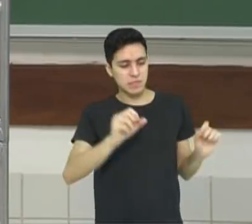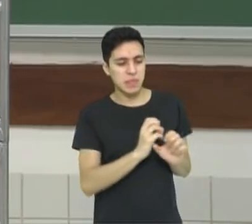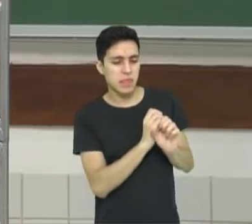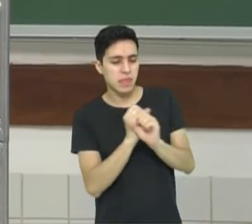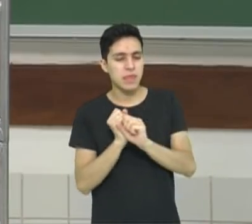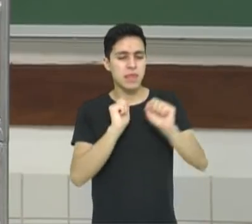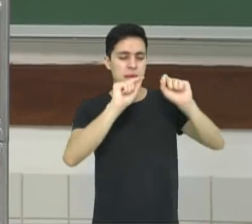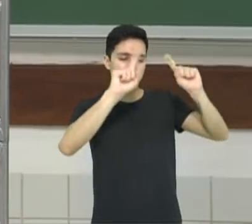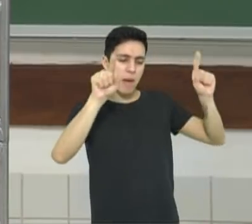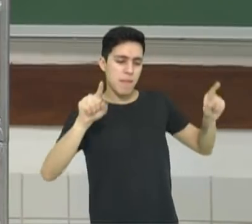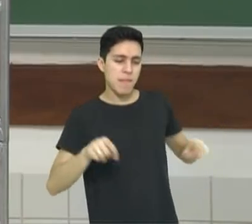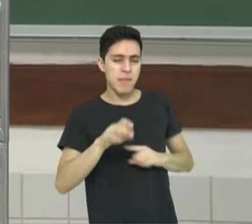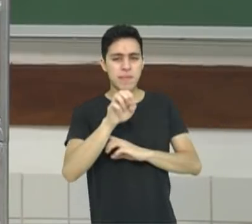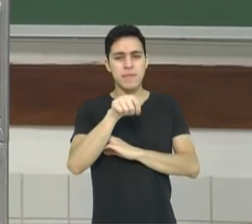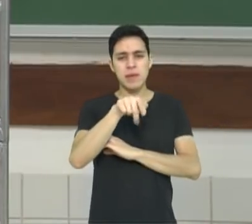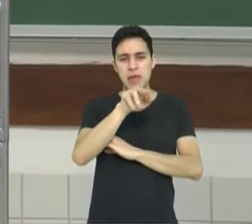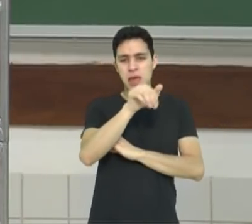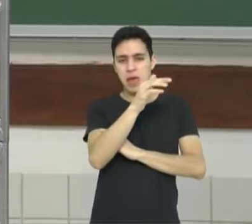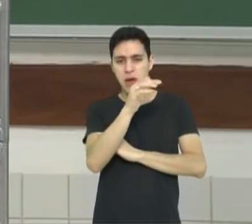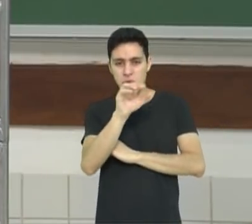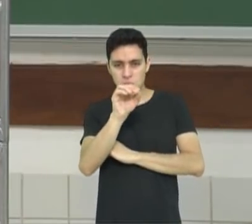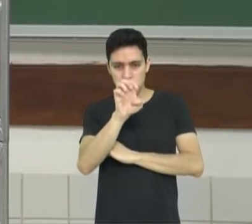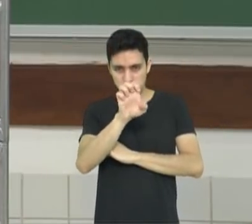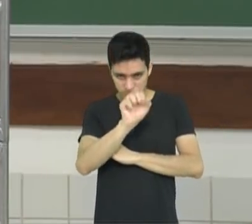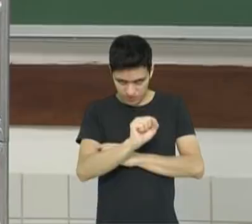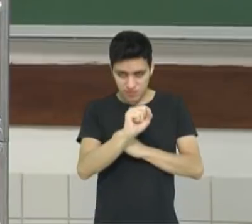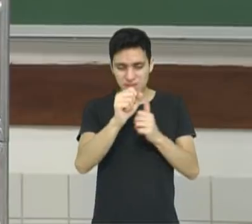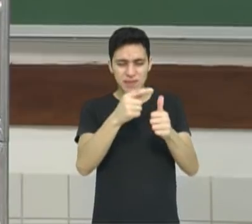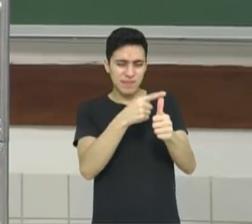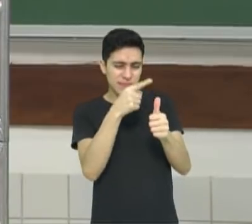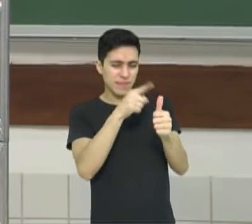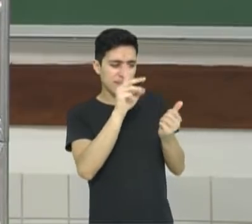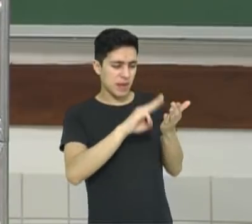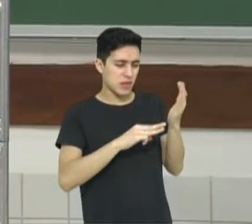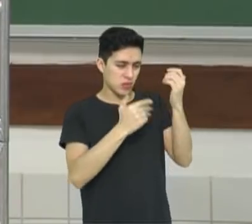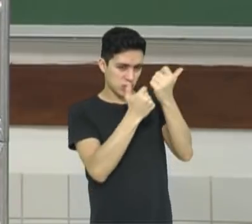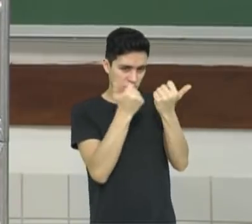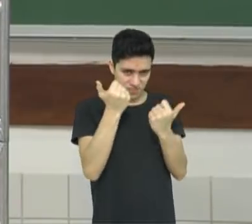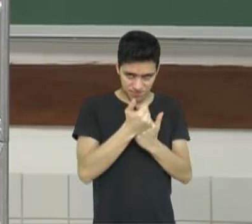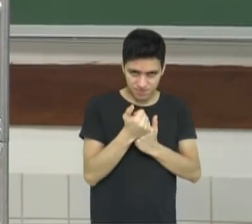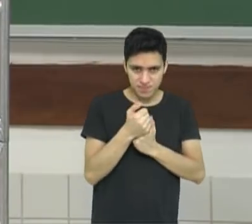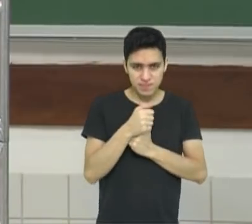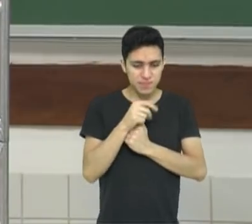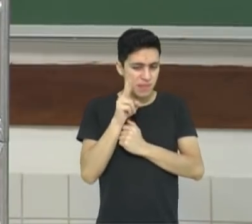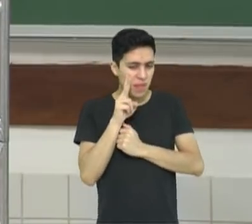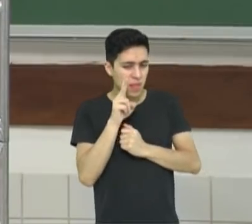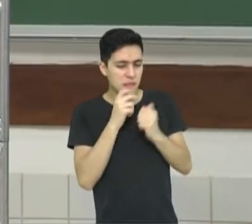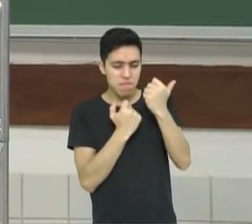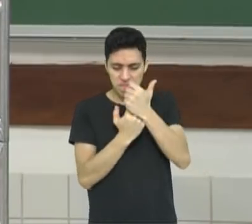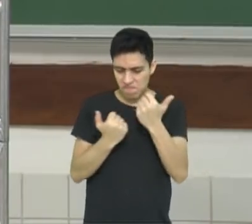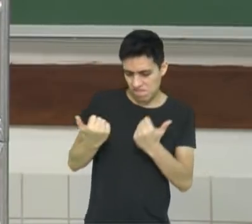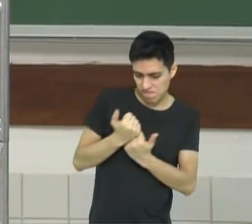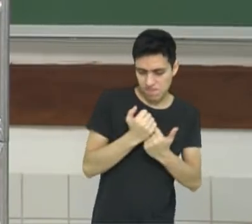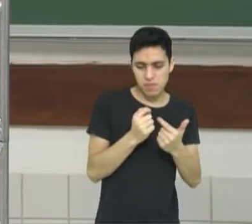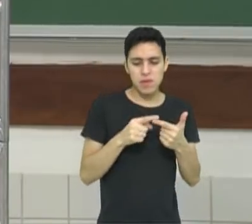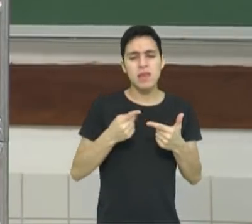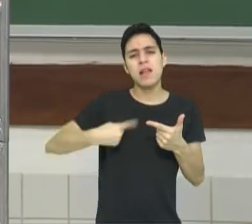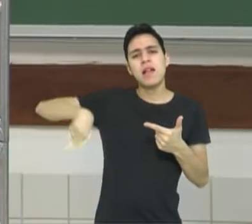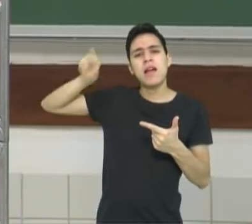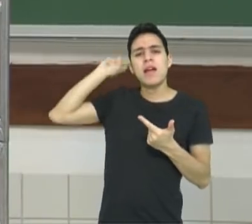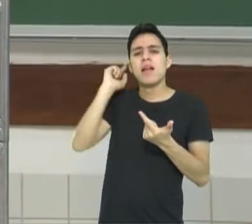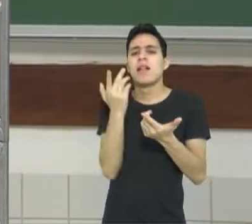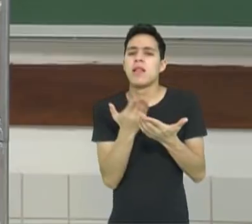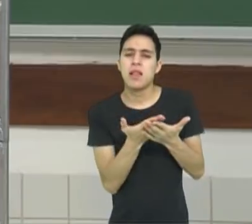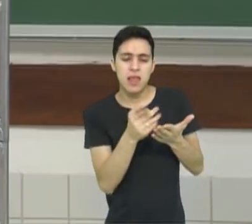equações, ok? Nós trabalhamos primeiramente o método da substituição, onde você substitui as coisas. E na aula passada nós